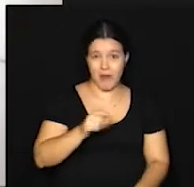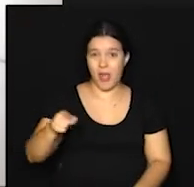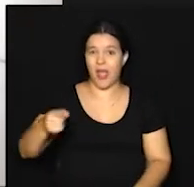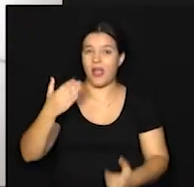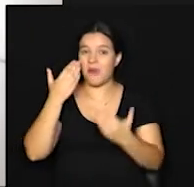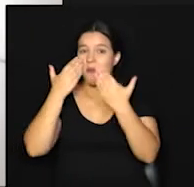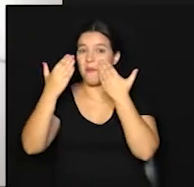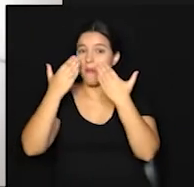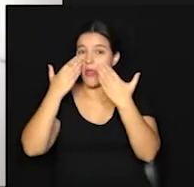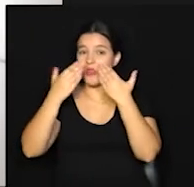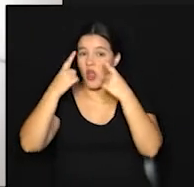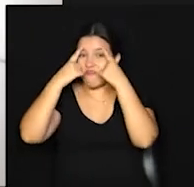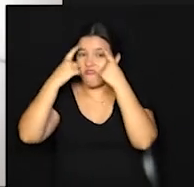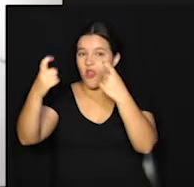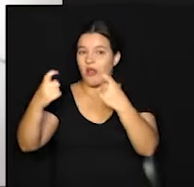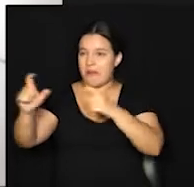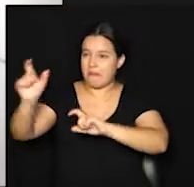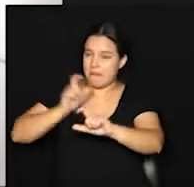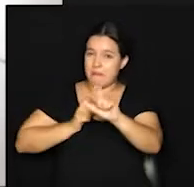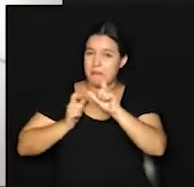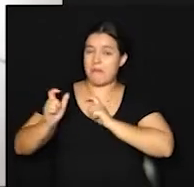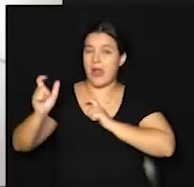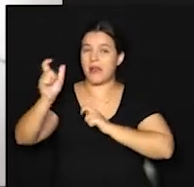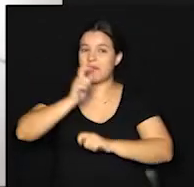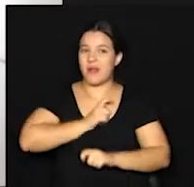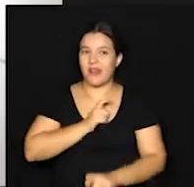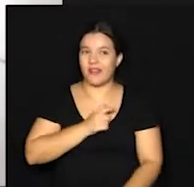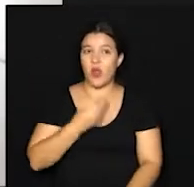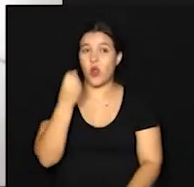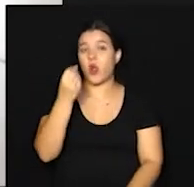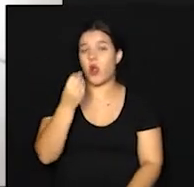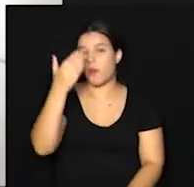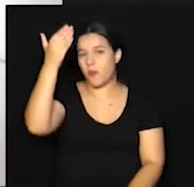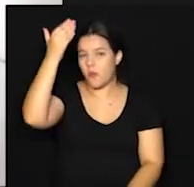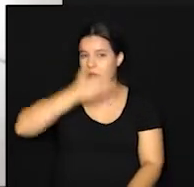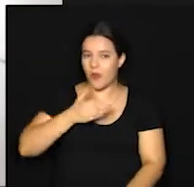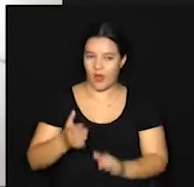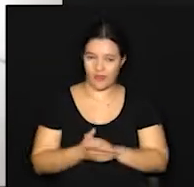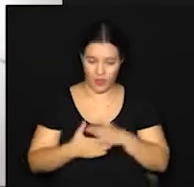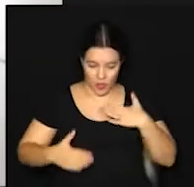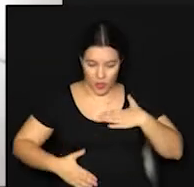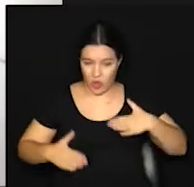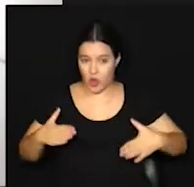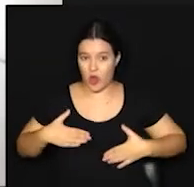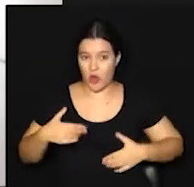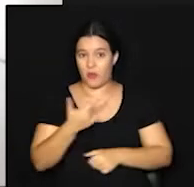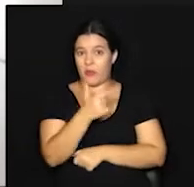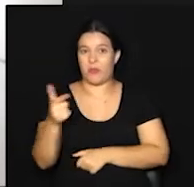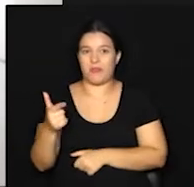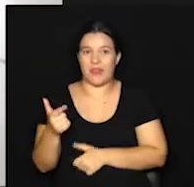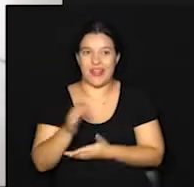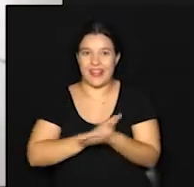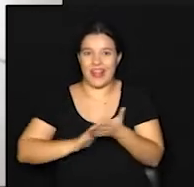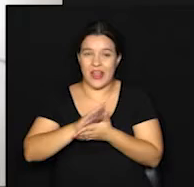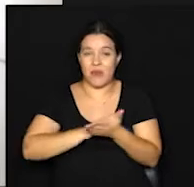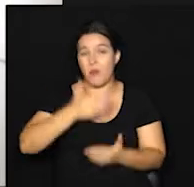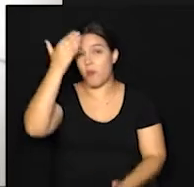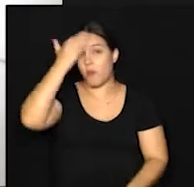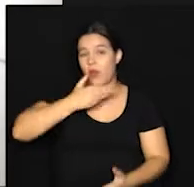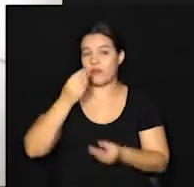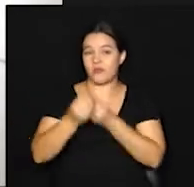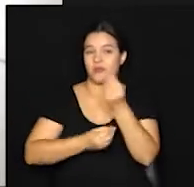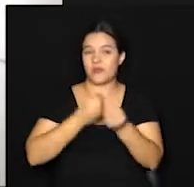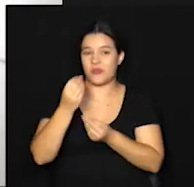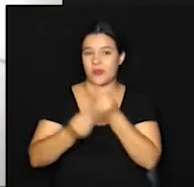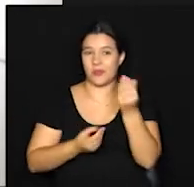não tem marcas no corpo, você não tem como provar, porque são coisas que acontecem entre